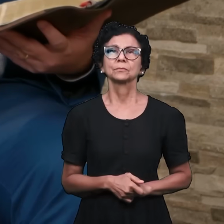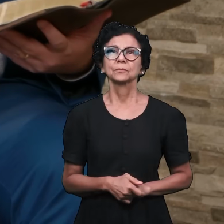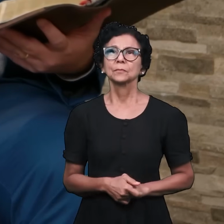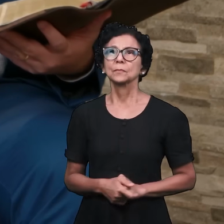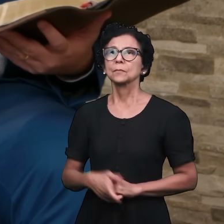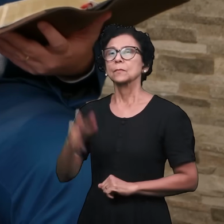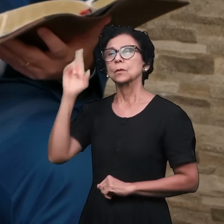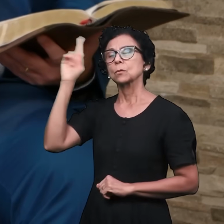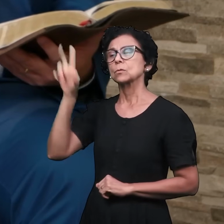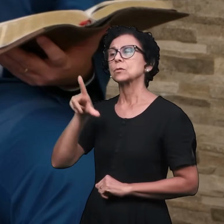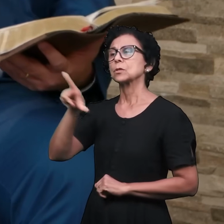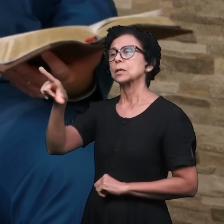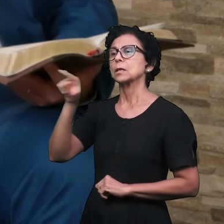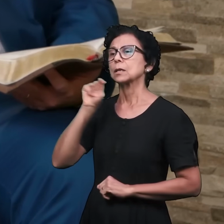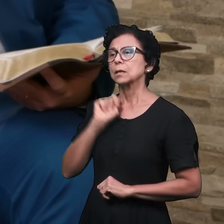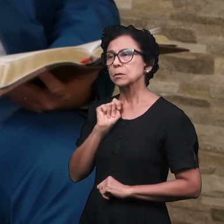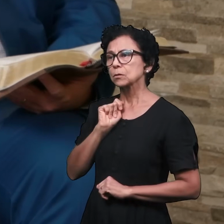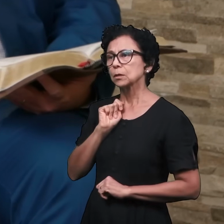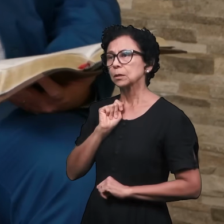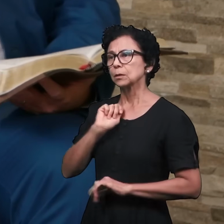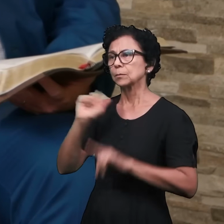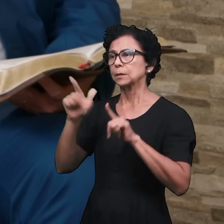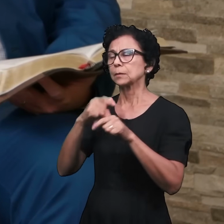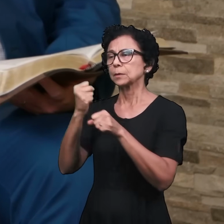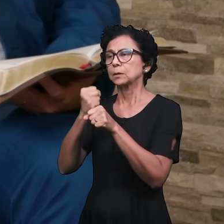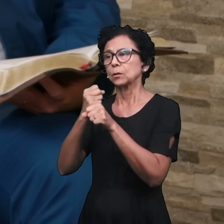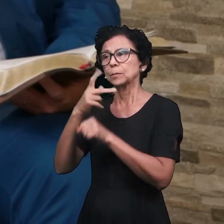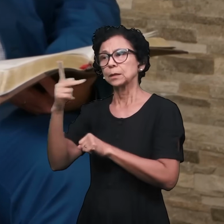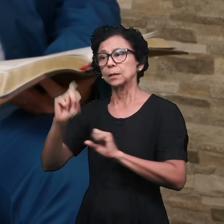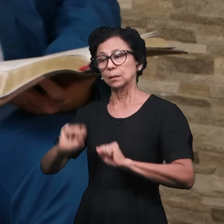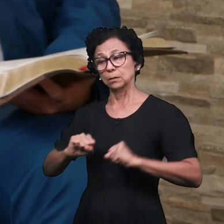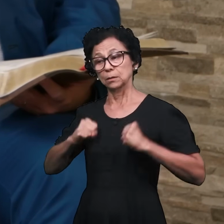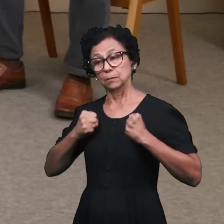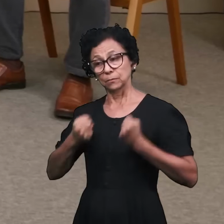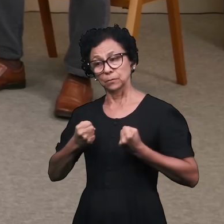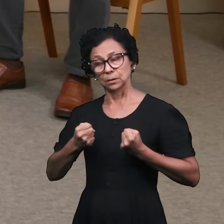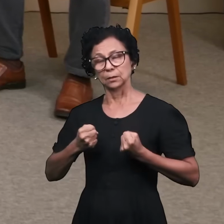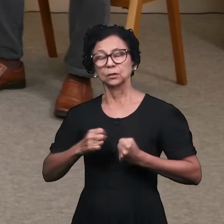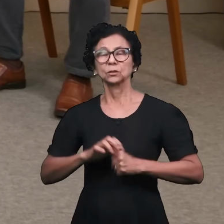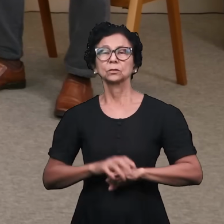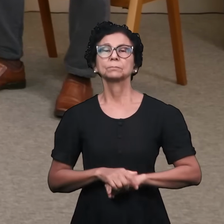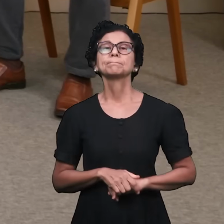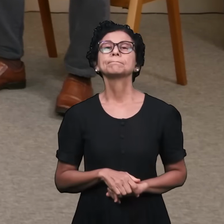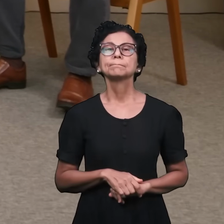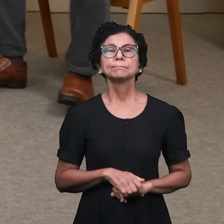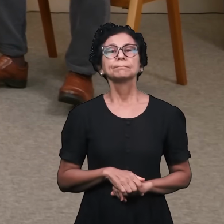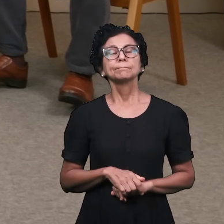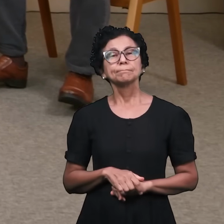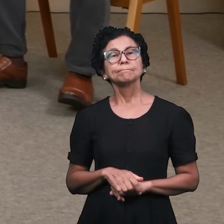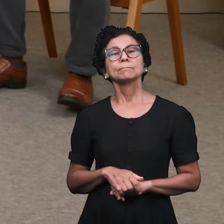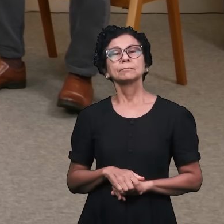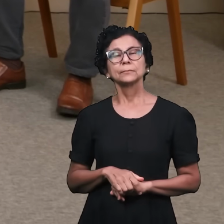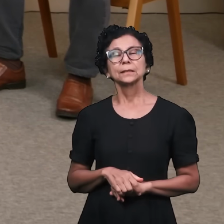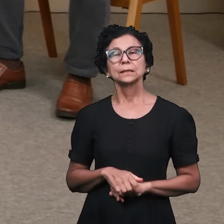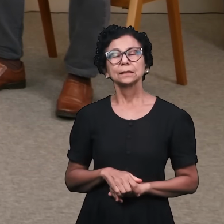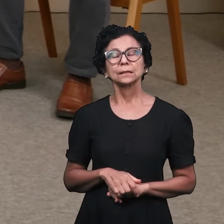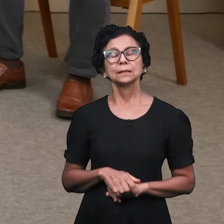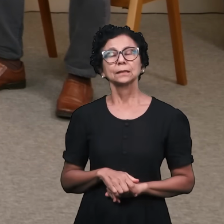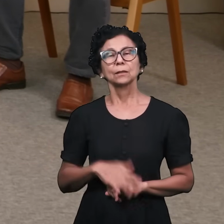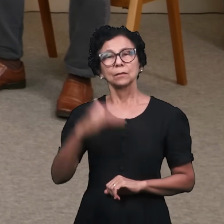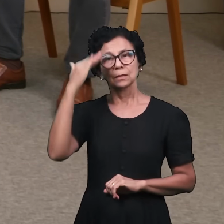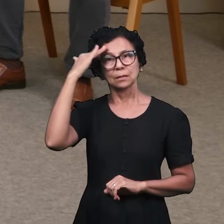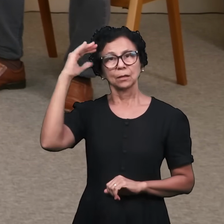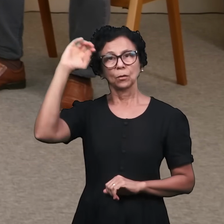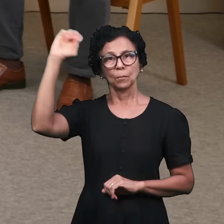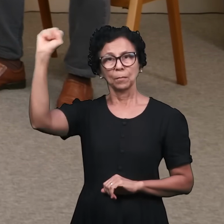casa para o santuário, esforça-te e faz a obra." Salomão cumpriu exatamente aquilo que o pai dele